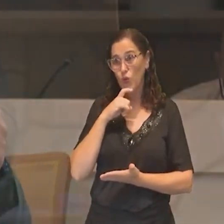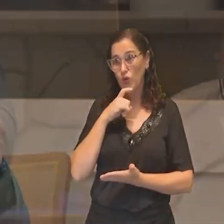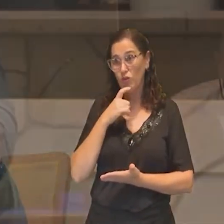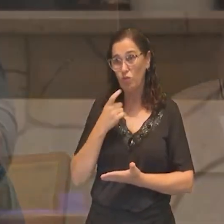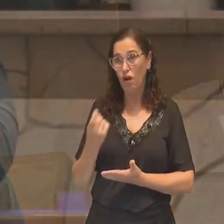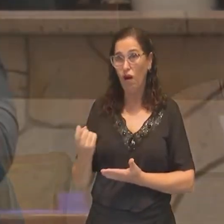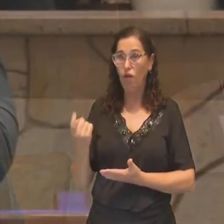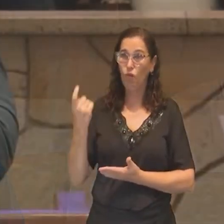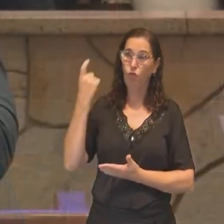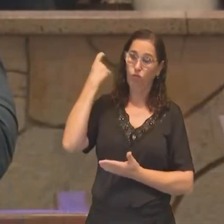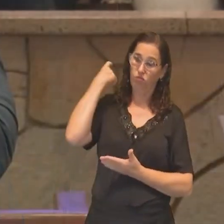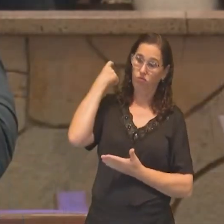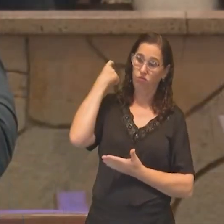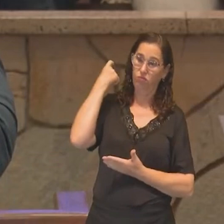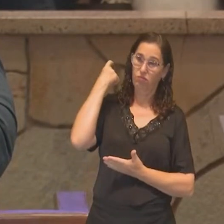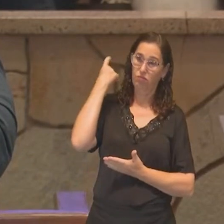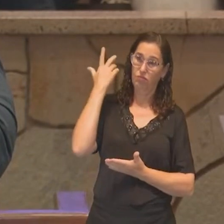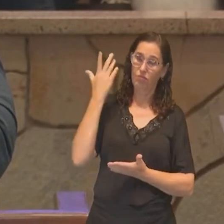retrocesso,